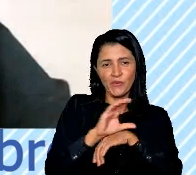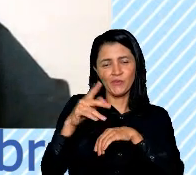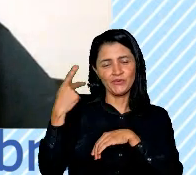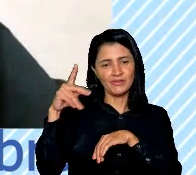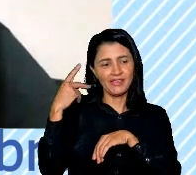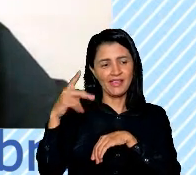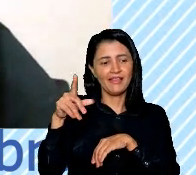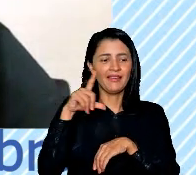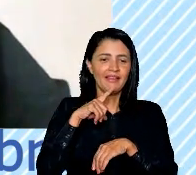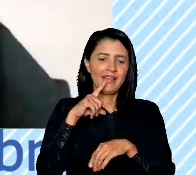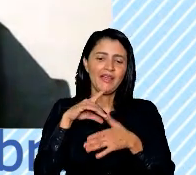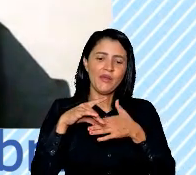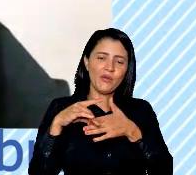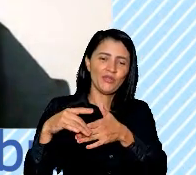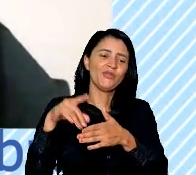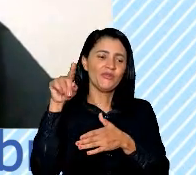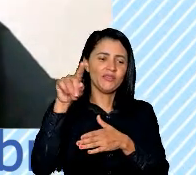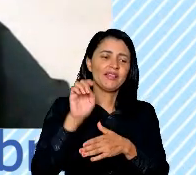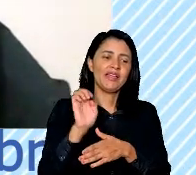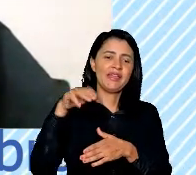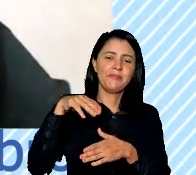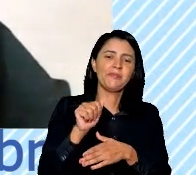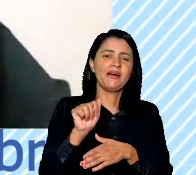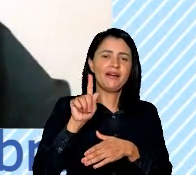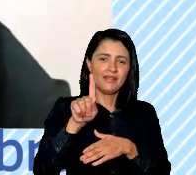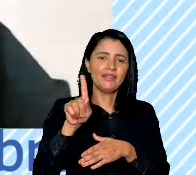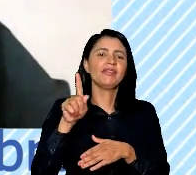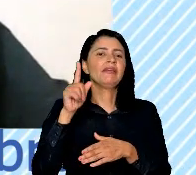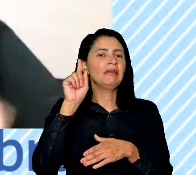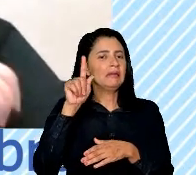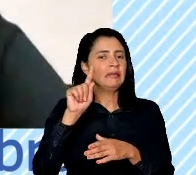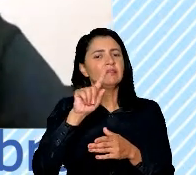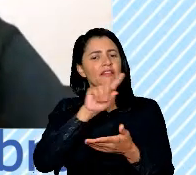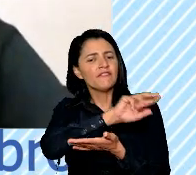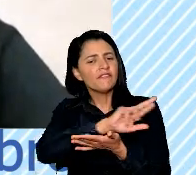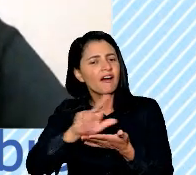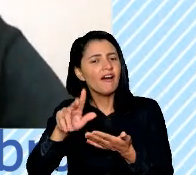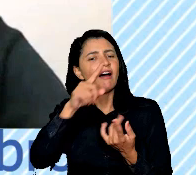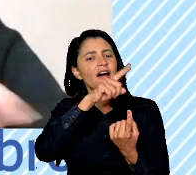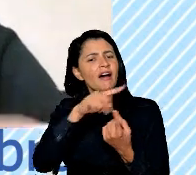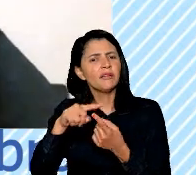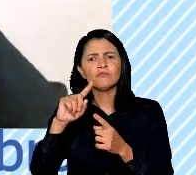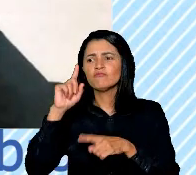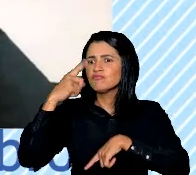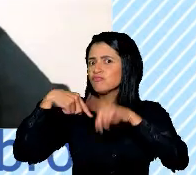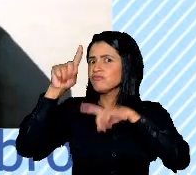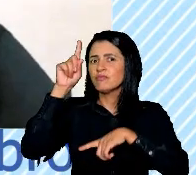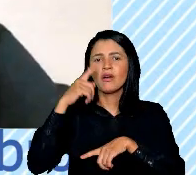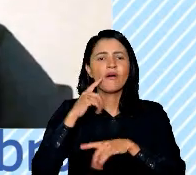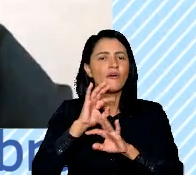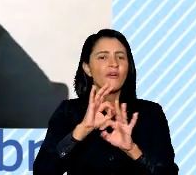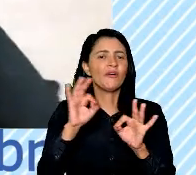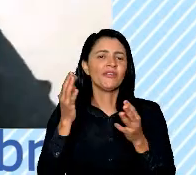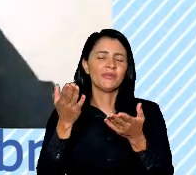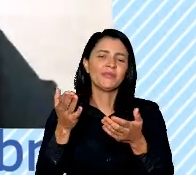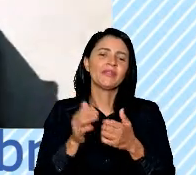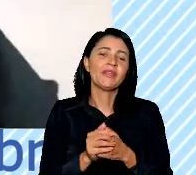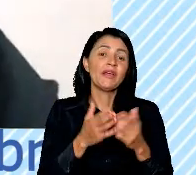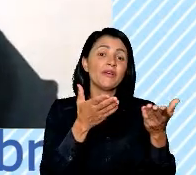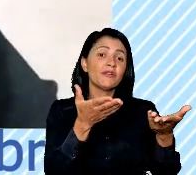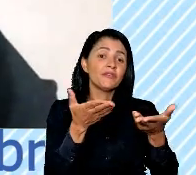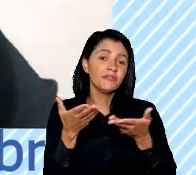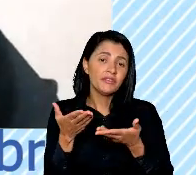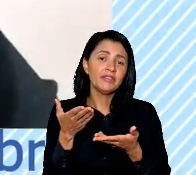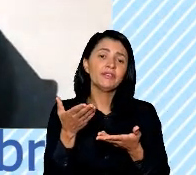brilhantemente conduz na EMAG, já em várias versões e sempre com maior sucesso. Convido,